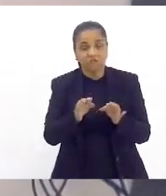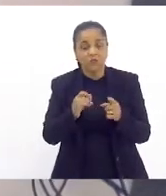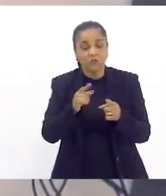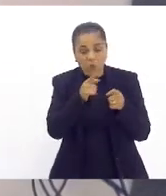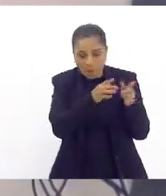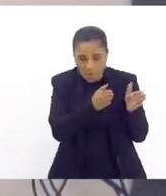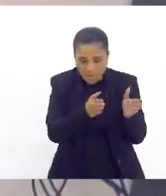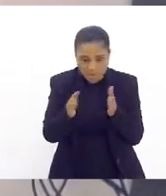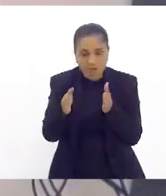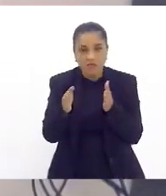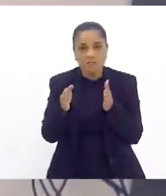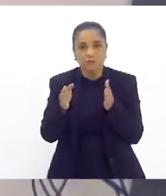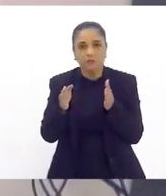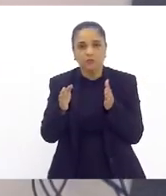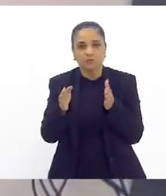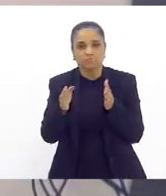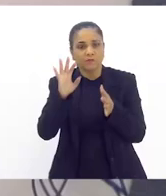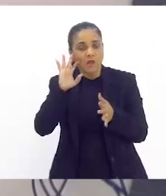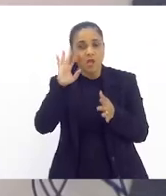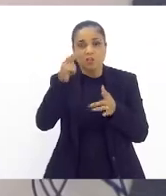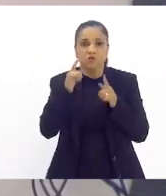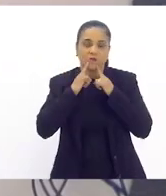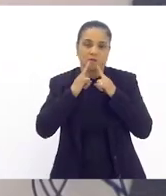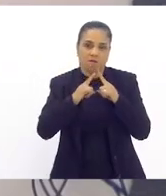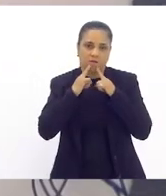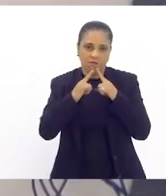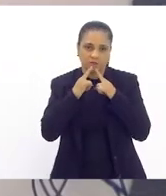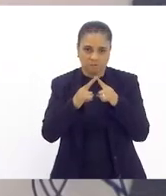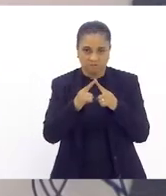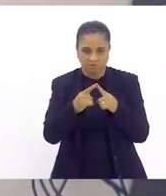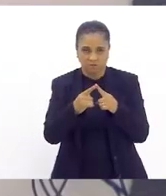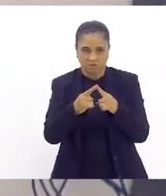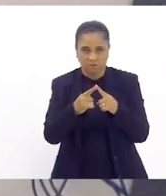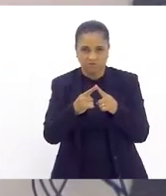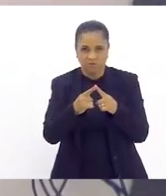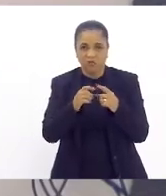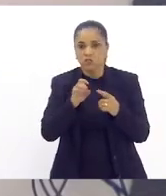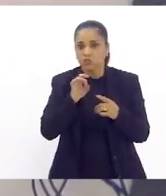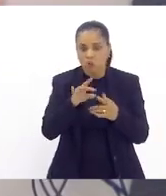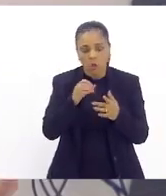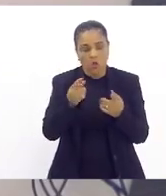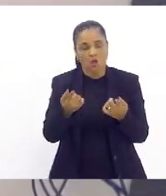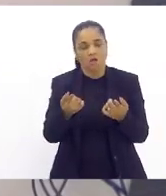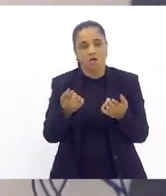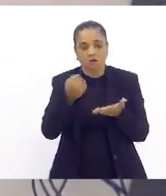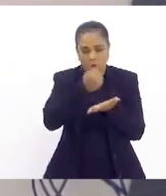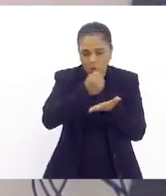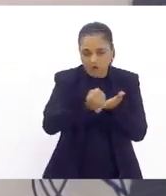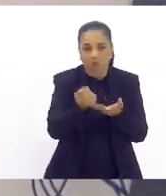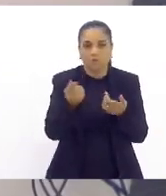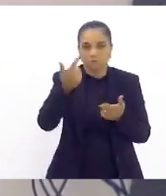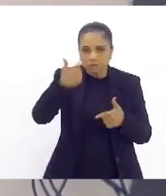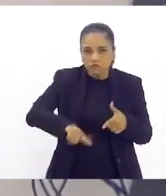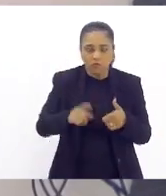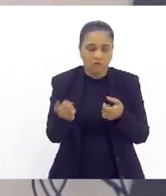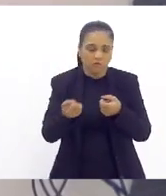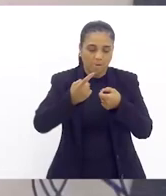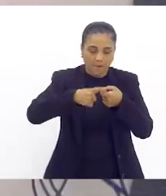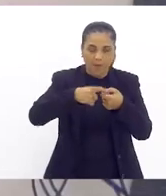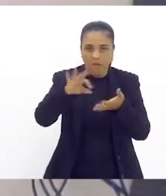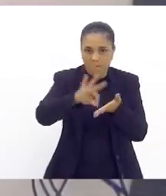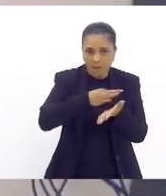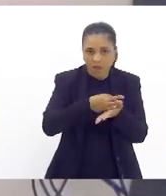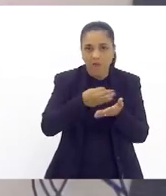dessas medidas dessas reclamações porque não dá não dá para que a gente continue renovando a concessão e para que a gente que a população